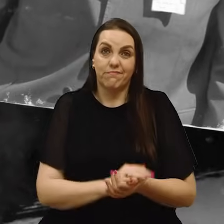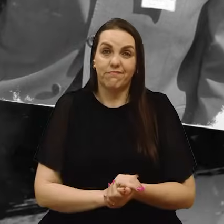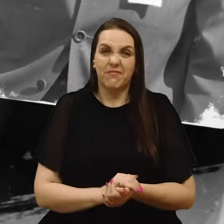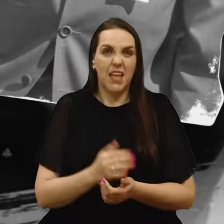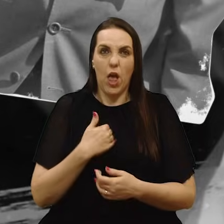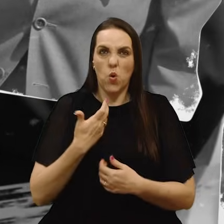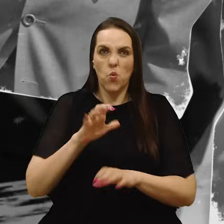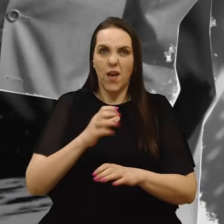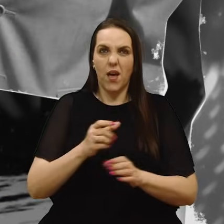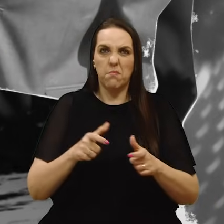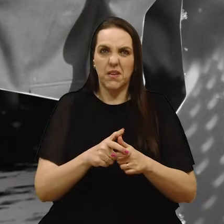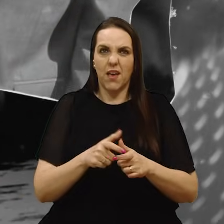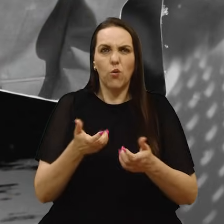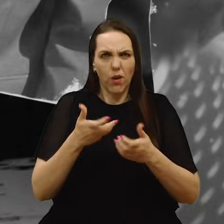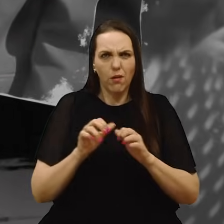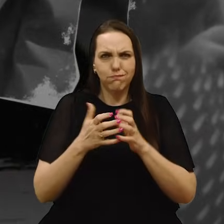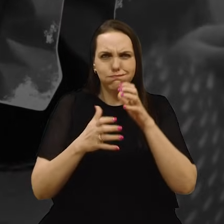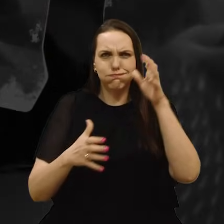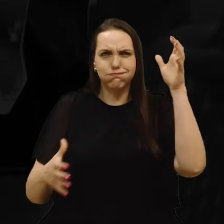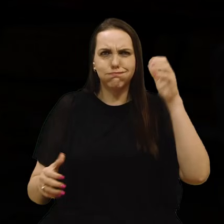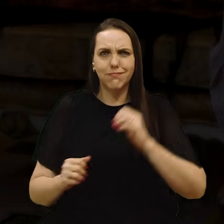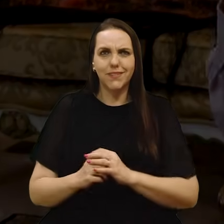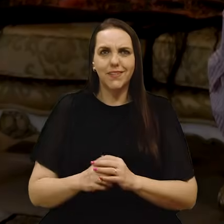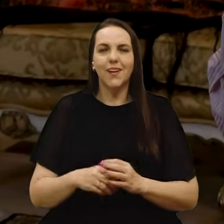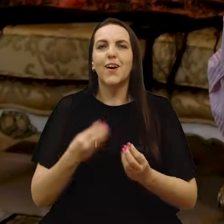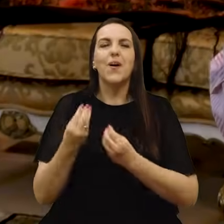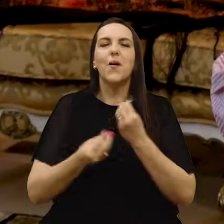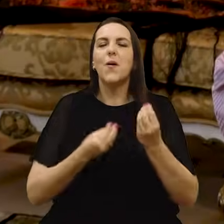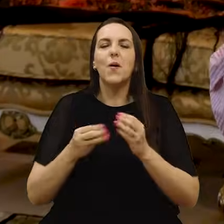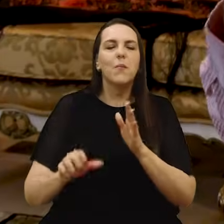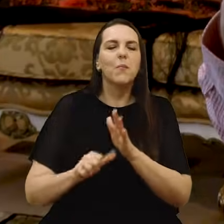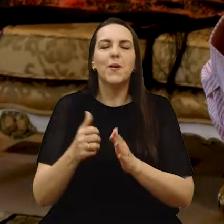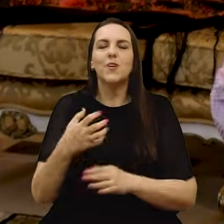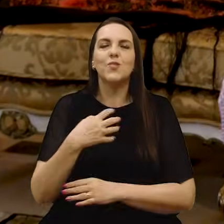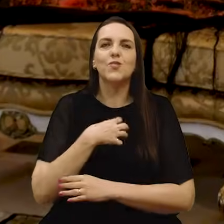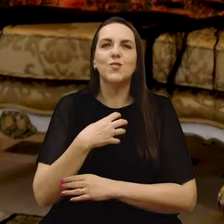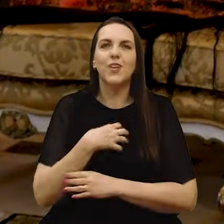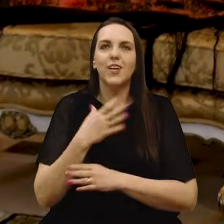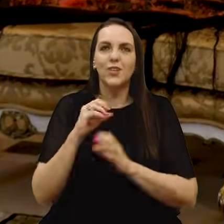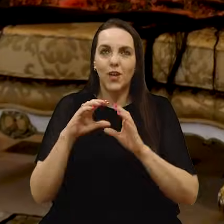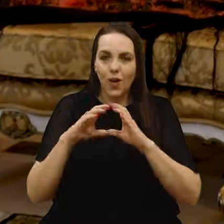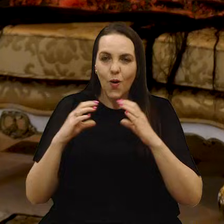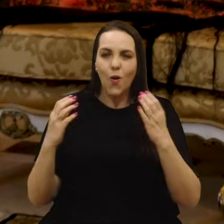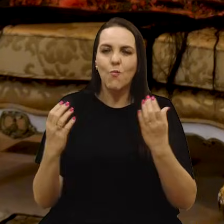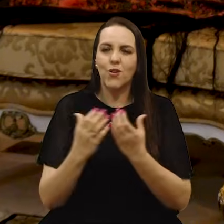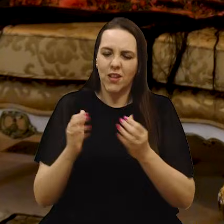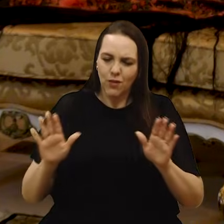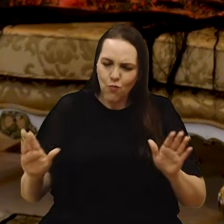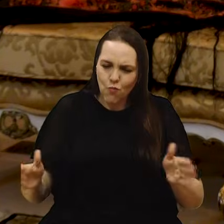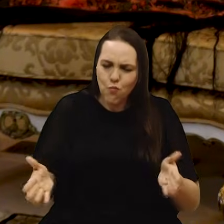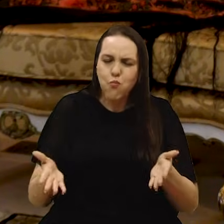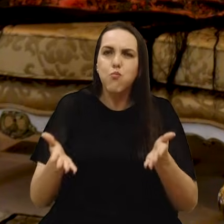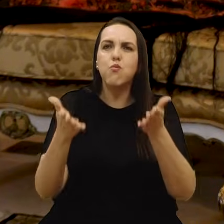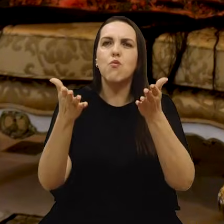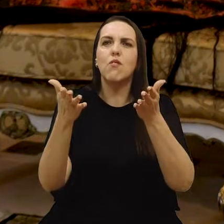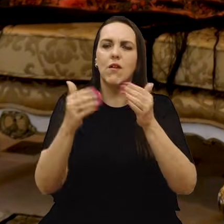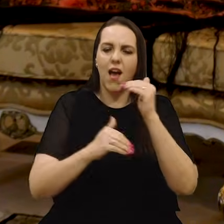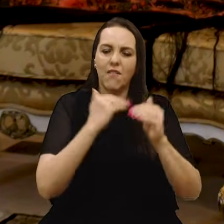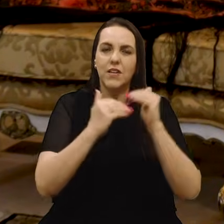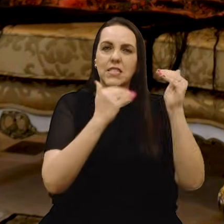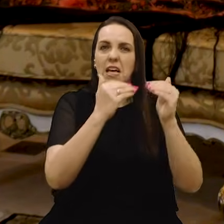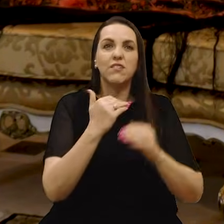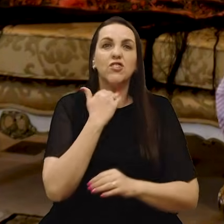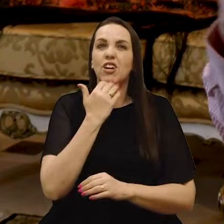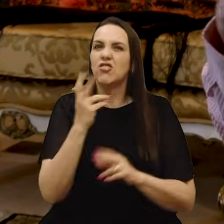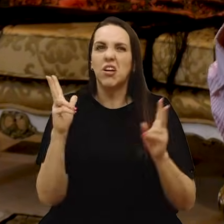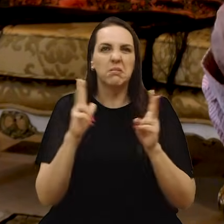vida. E eu disse, eu pequeno, eu não quero. Como é a melhor maneira de levar uma comunidade para